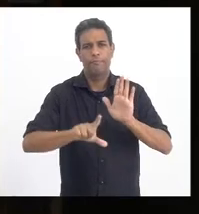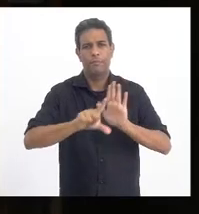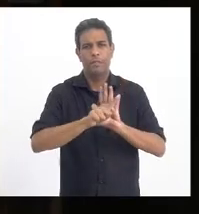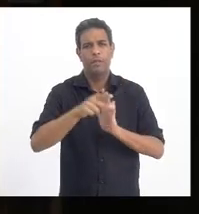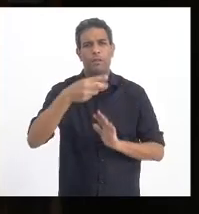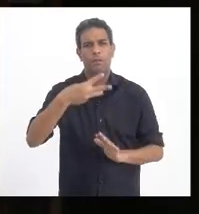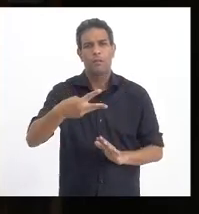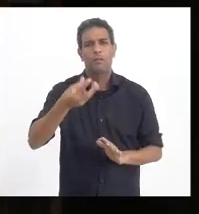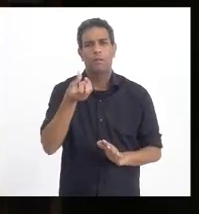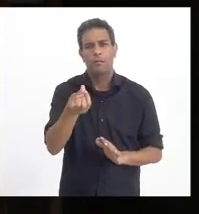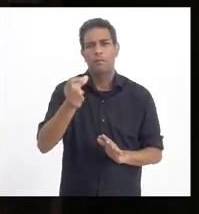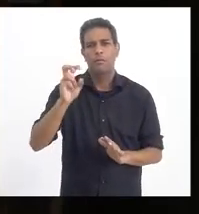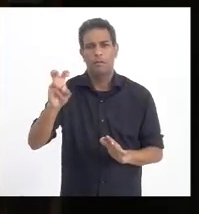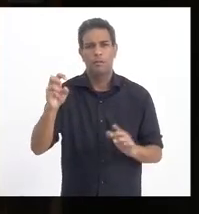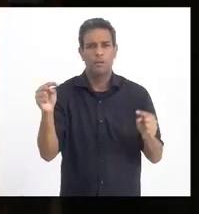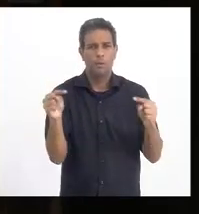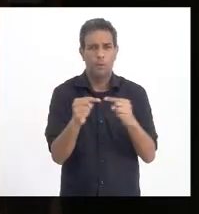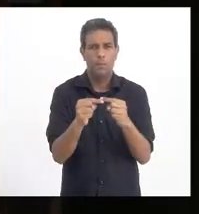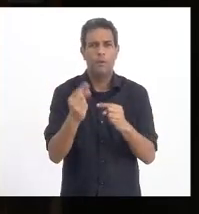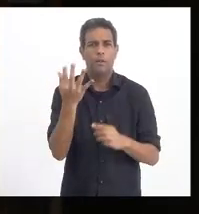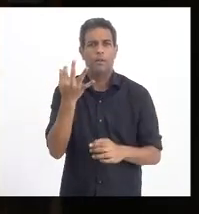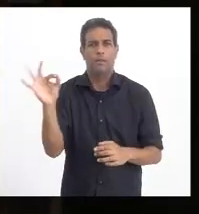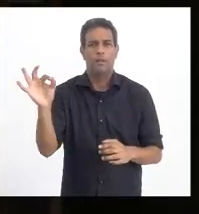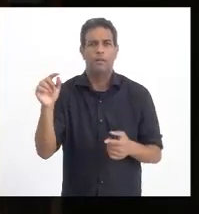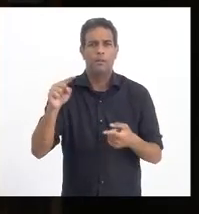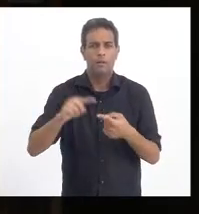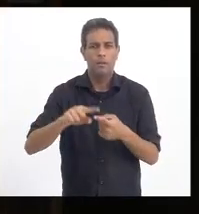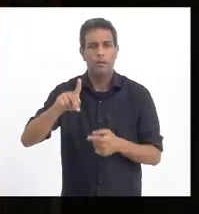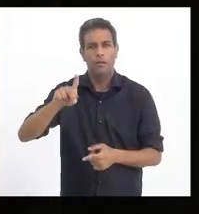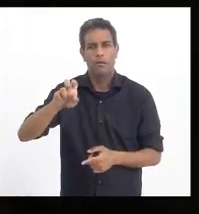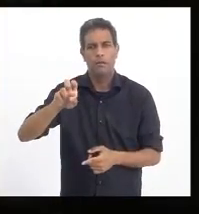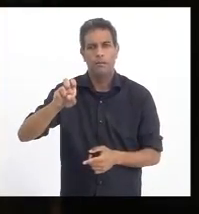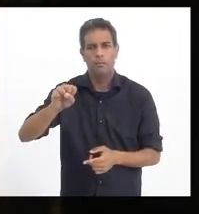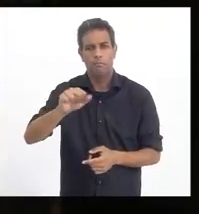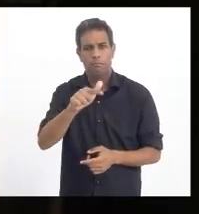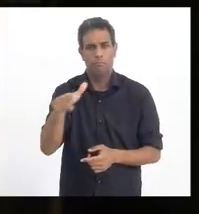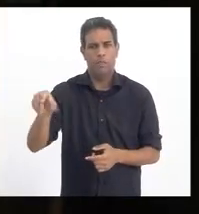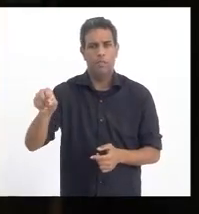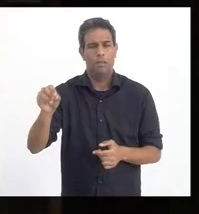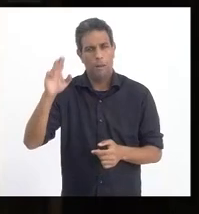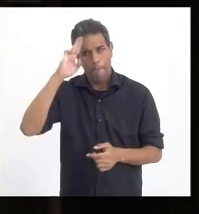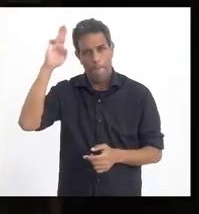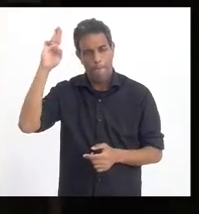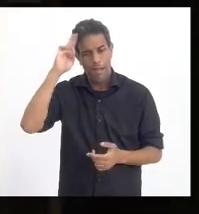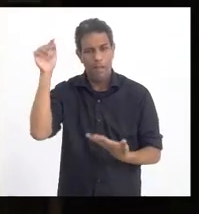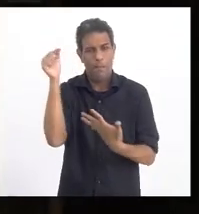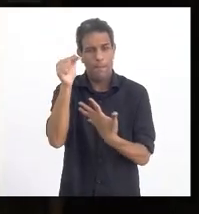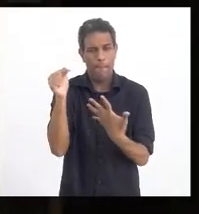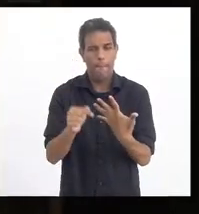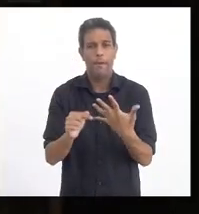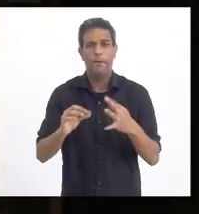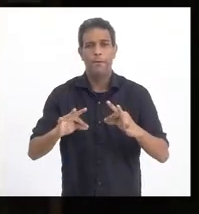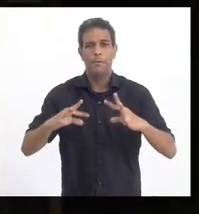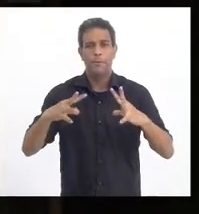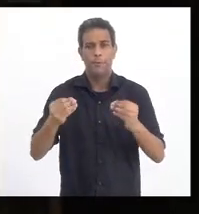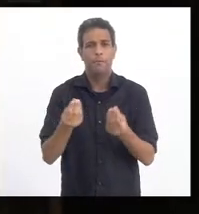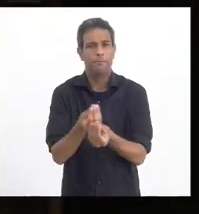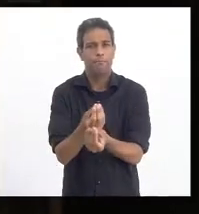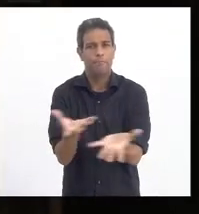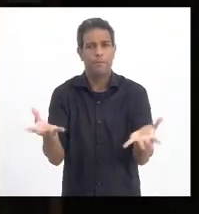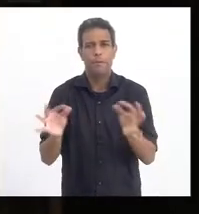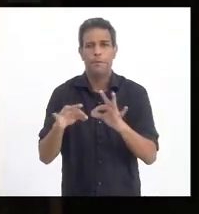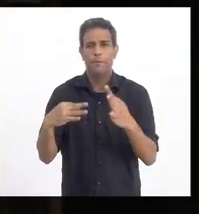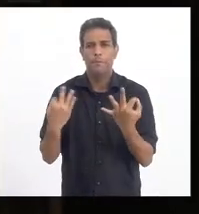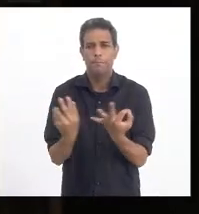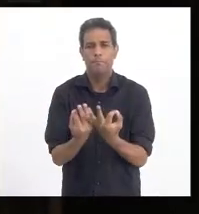3765 e trata de lei federal que trata de pensões militares essas pensões ela é a parte beneficiários